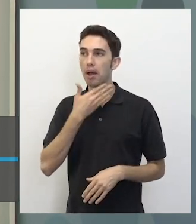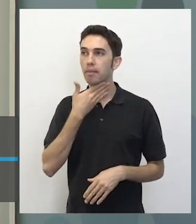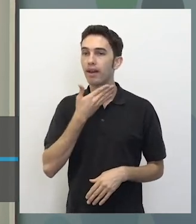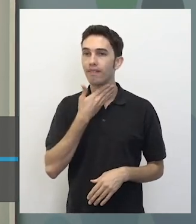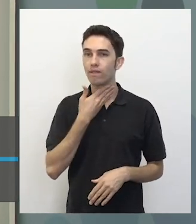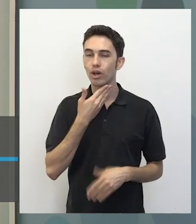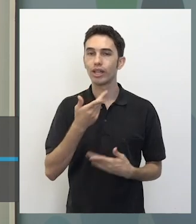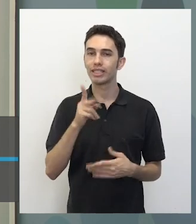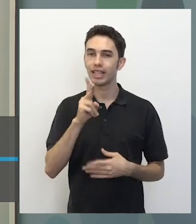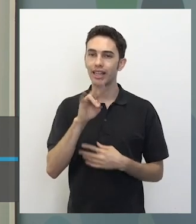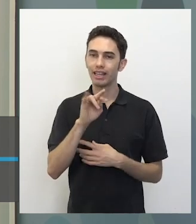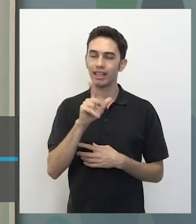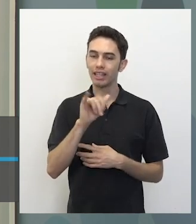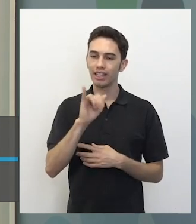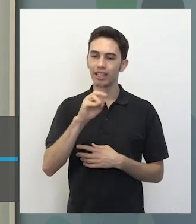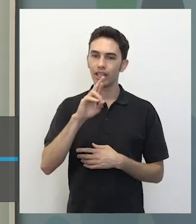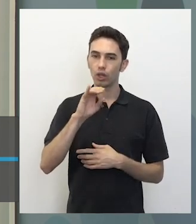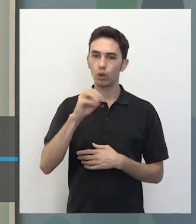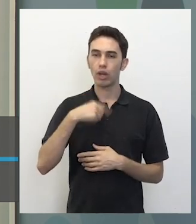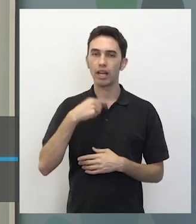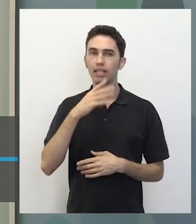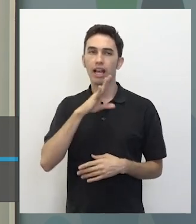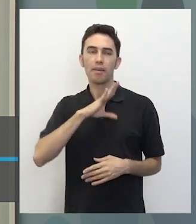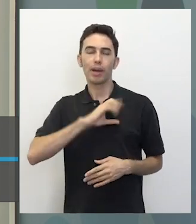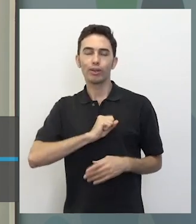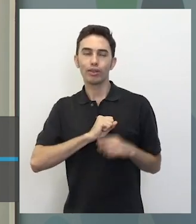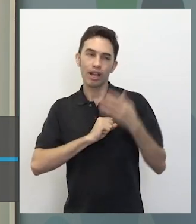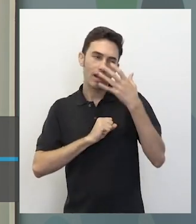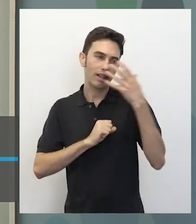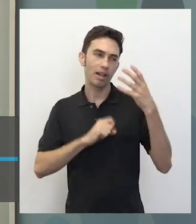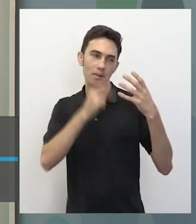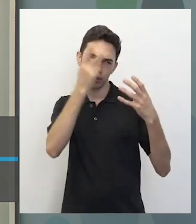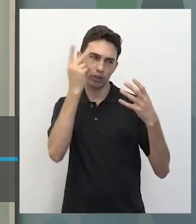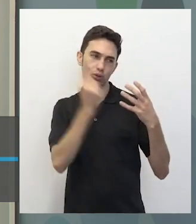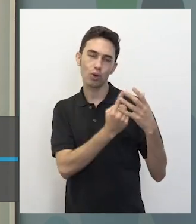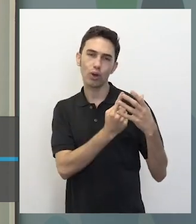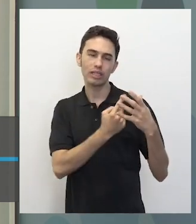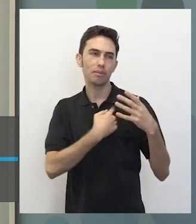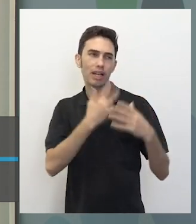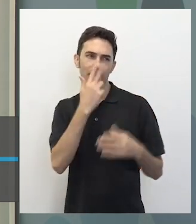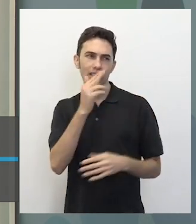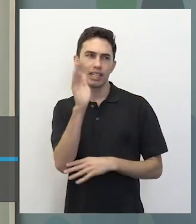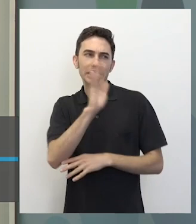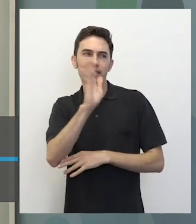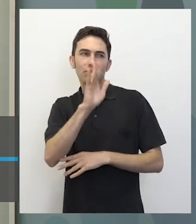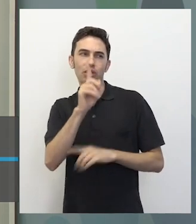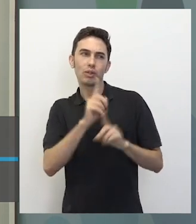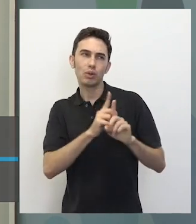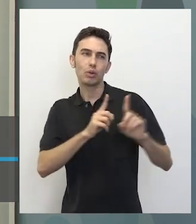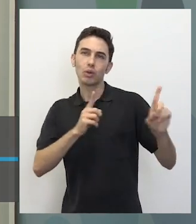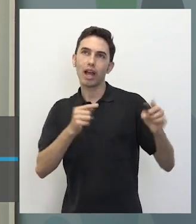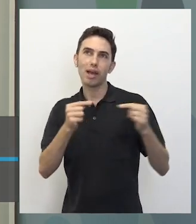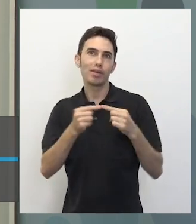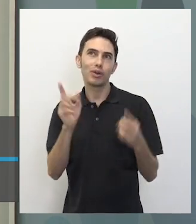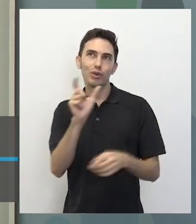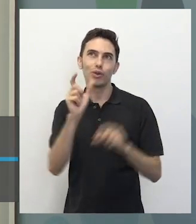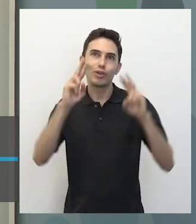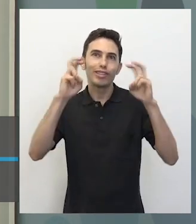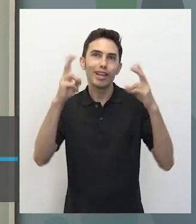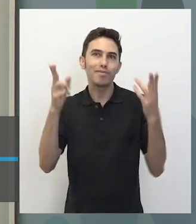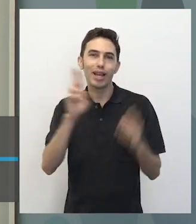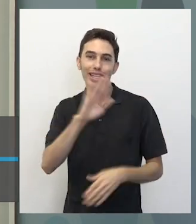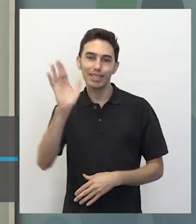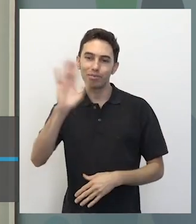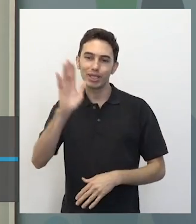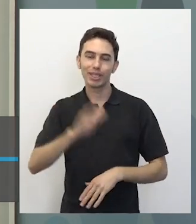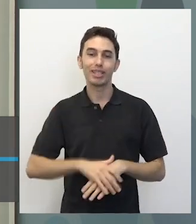lírico é isso. Então, o eu lírico aí está apaixonado por alguém, está sofrendo, parece que está se despedindo, né? O nome é despedida, né? Então, ele está dando